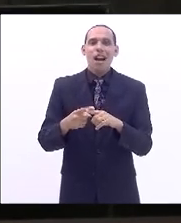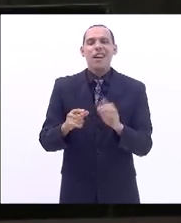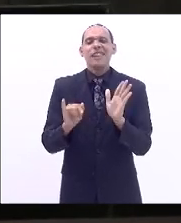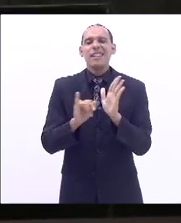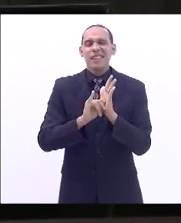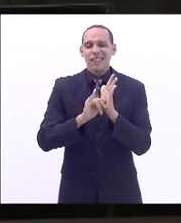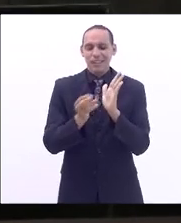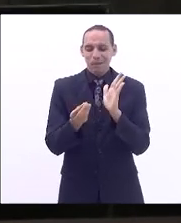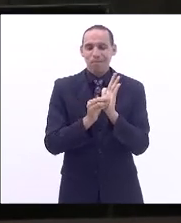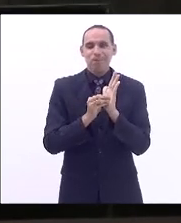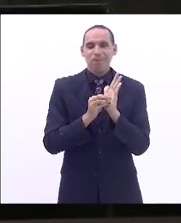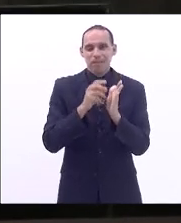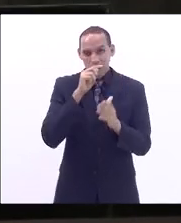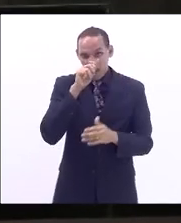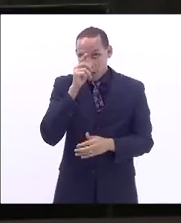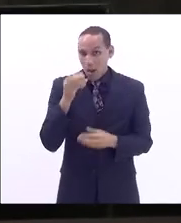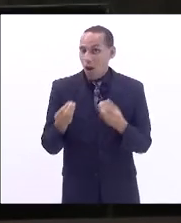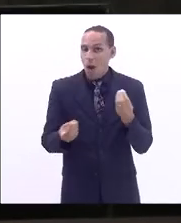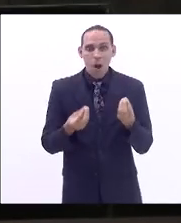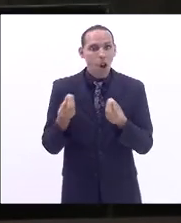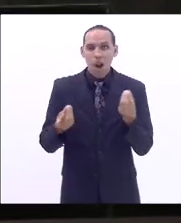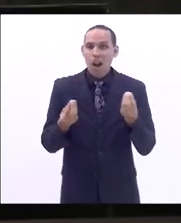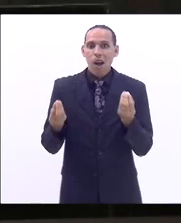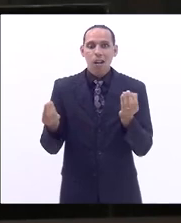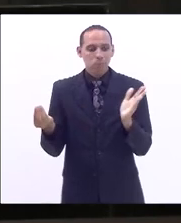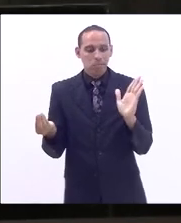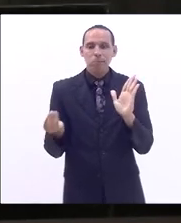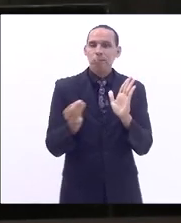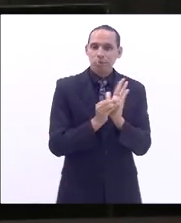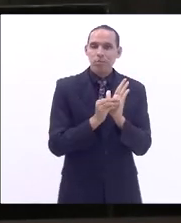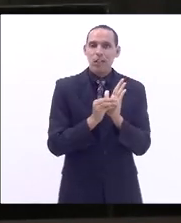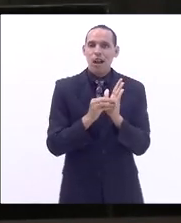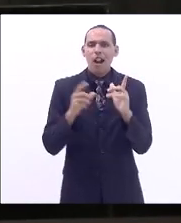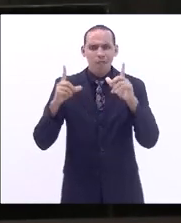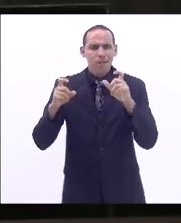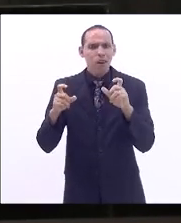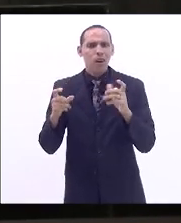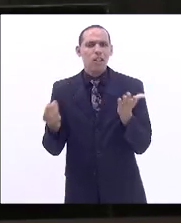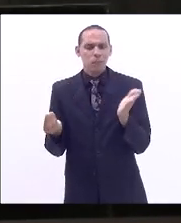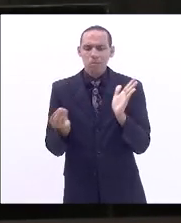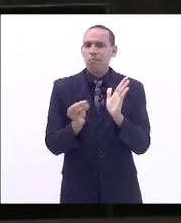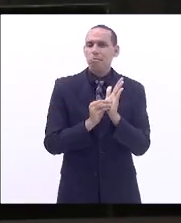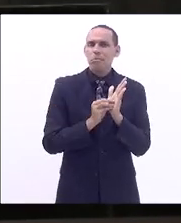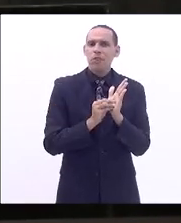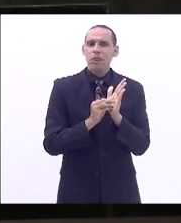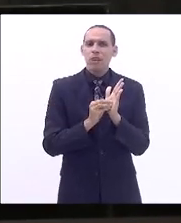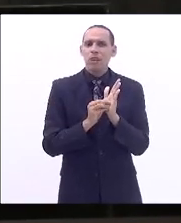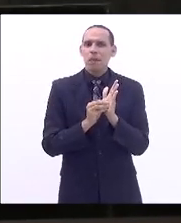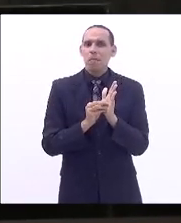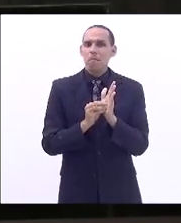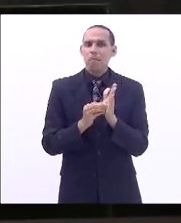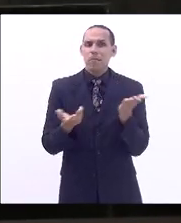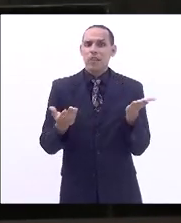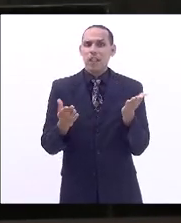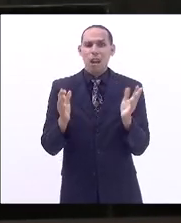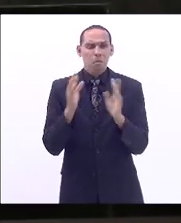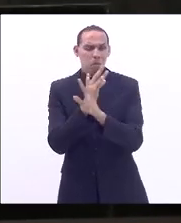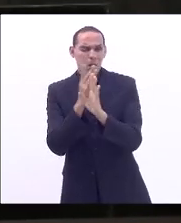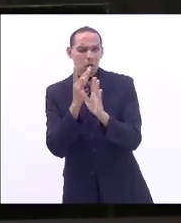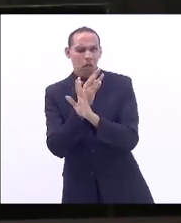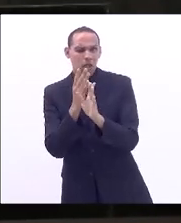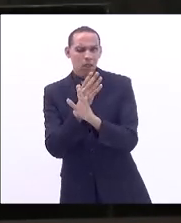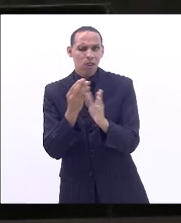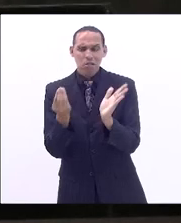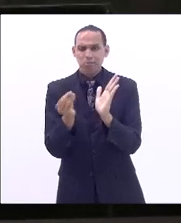identidade não se sabe como passou a integrar esta meio de uma foto desse suposto suspeito